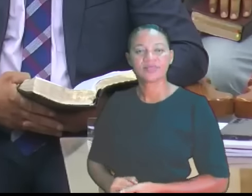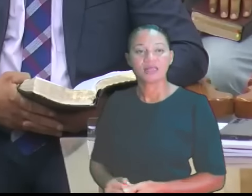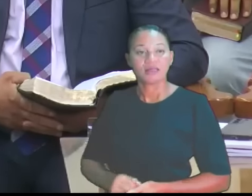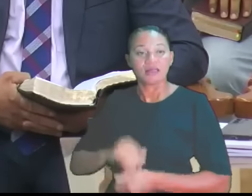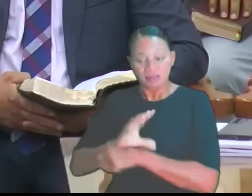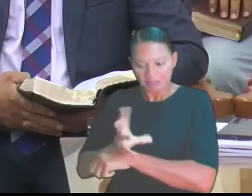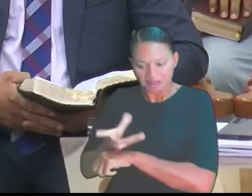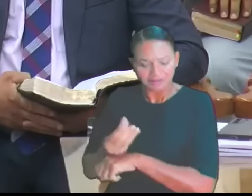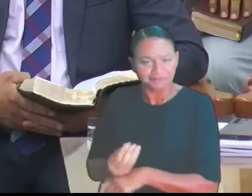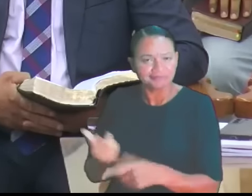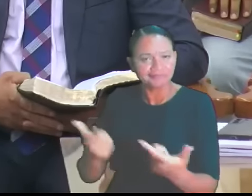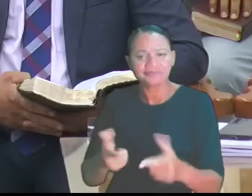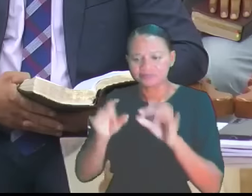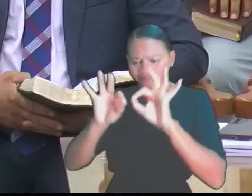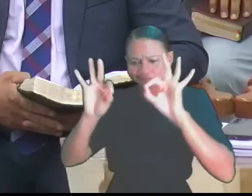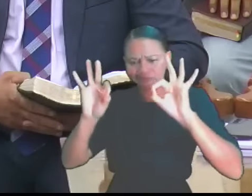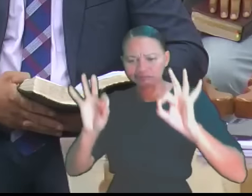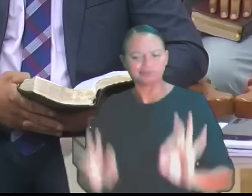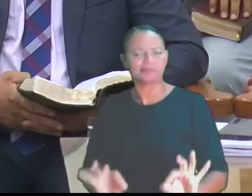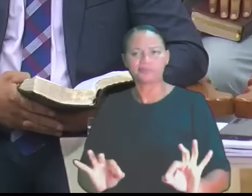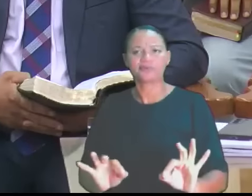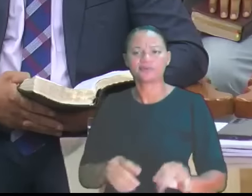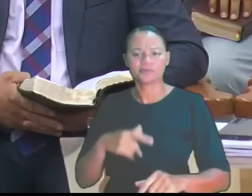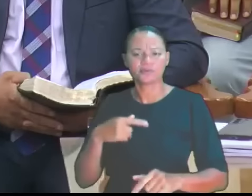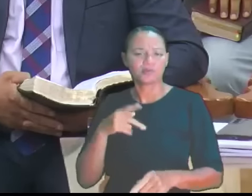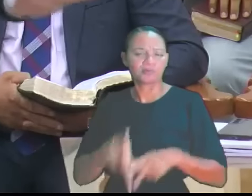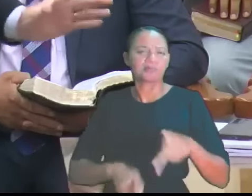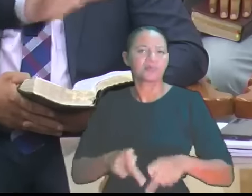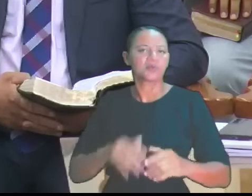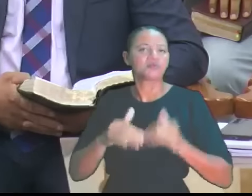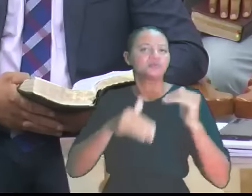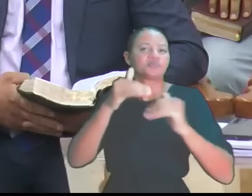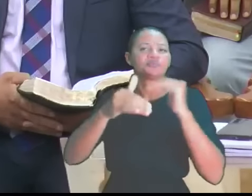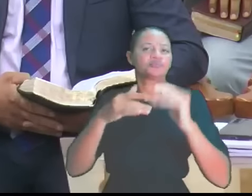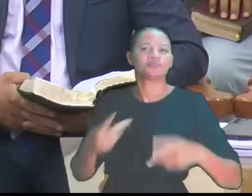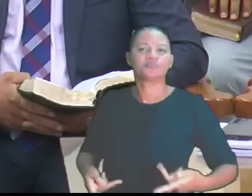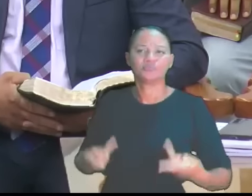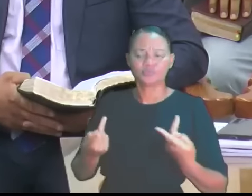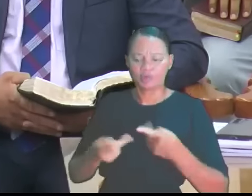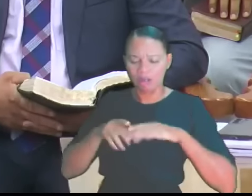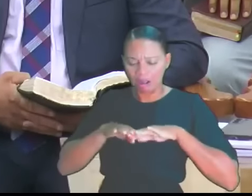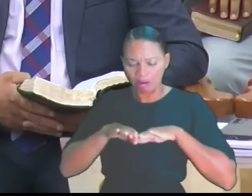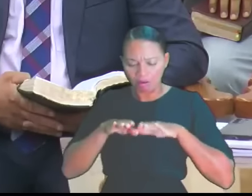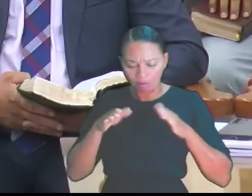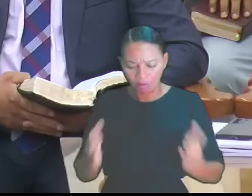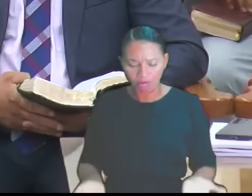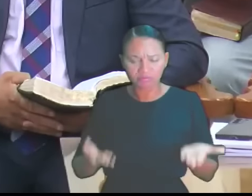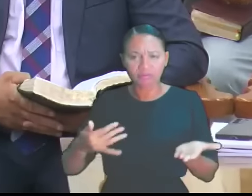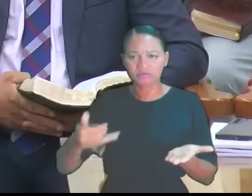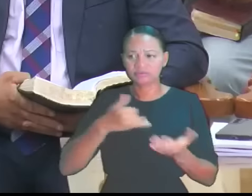Igreja que não tem projeto, o povo não prospera. A unção do altar vai para o povo.